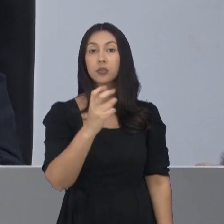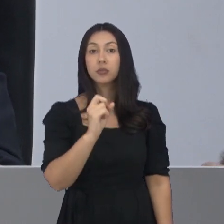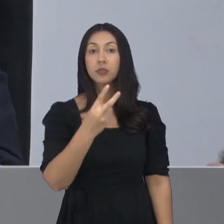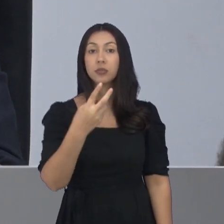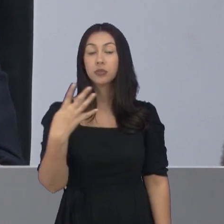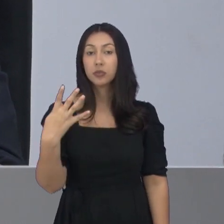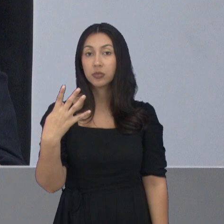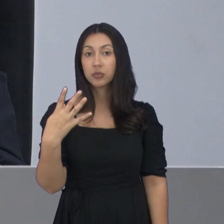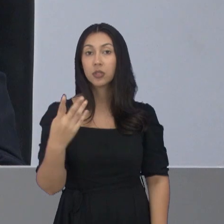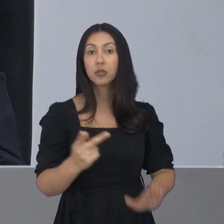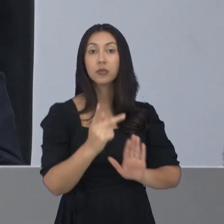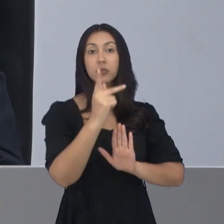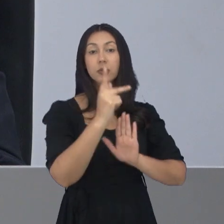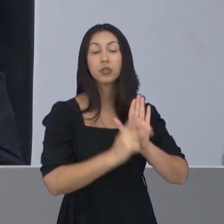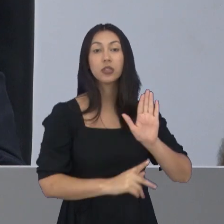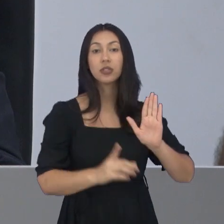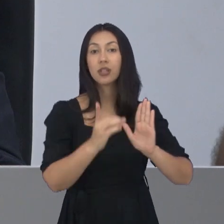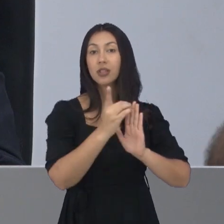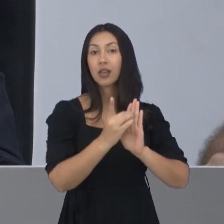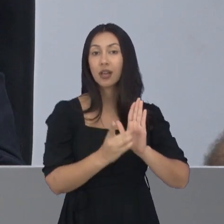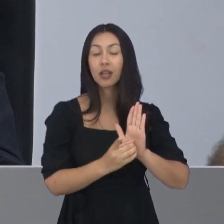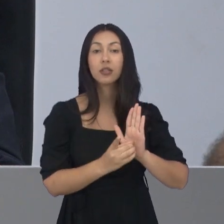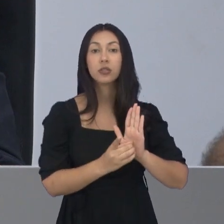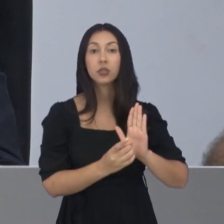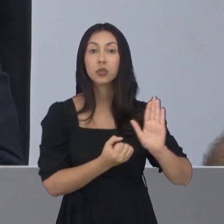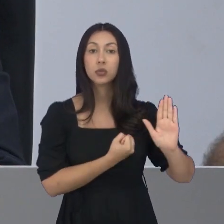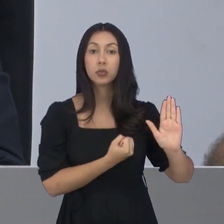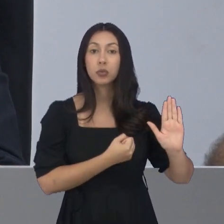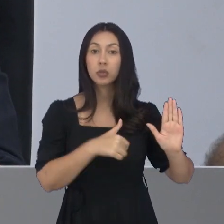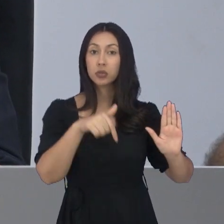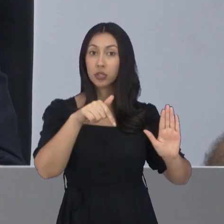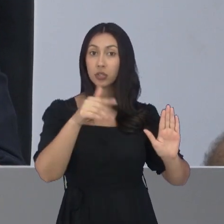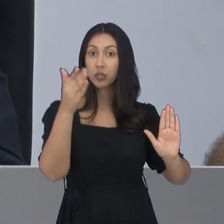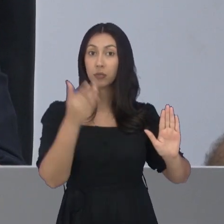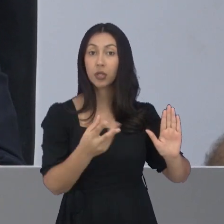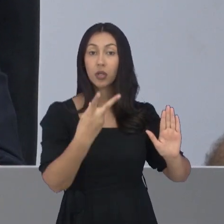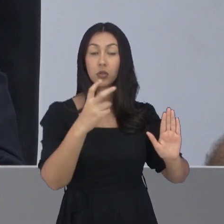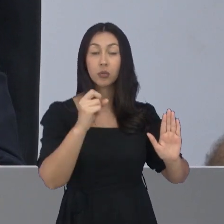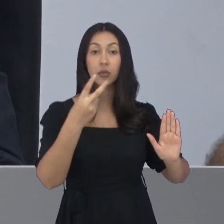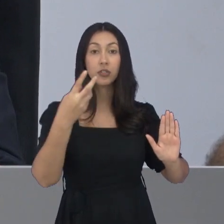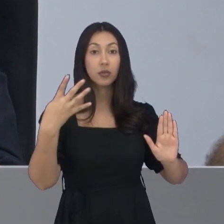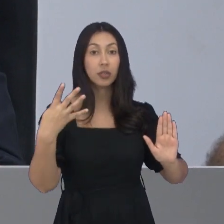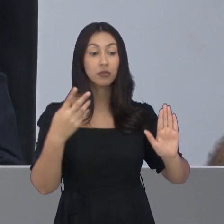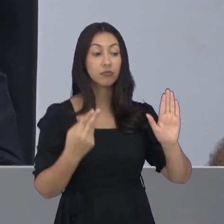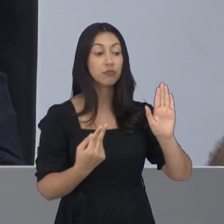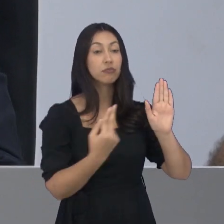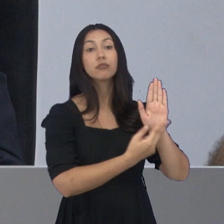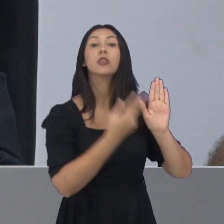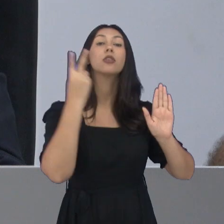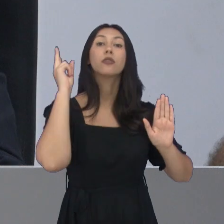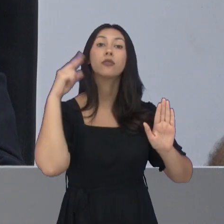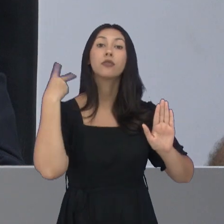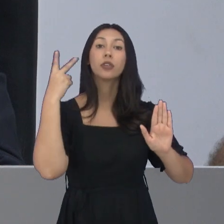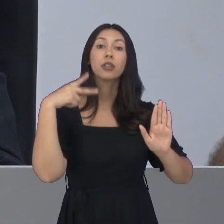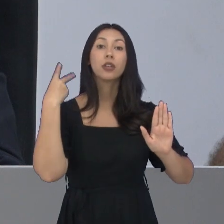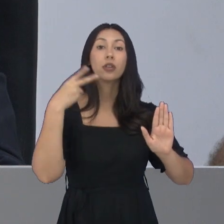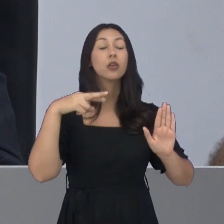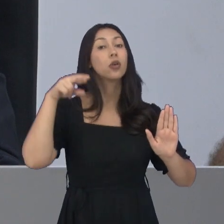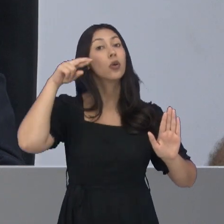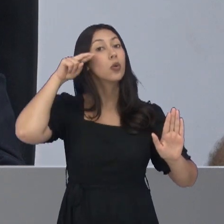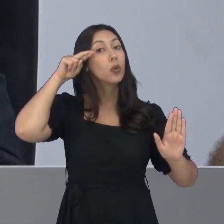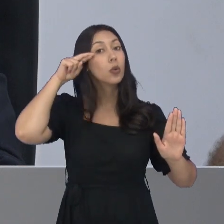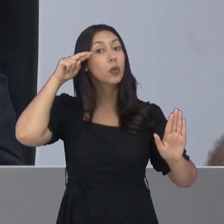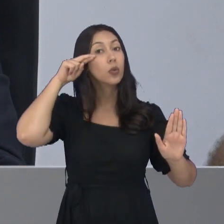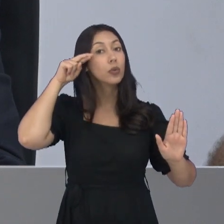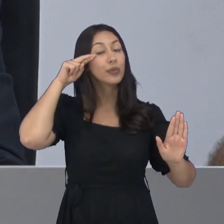2978/2024, projeto decreto legislativo de número 7/2024, autoria do vereador Rogério Dacacém.